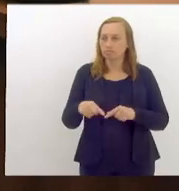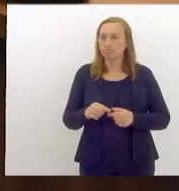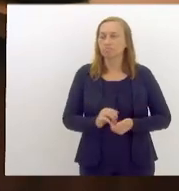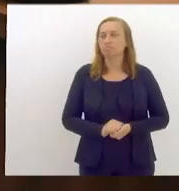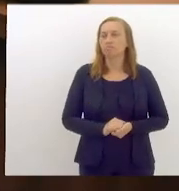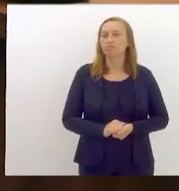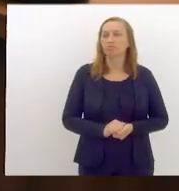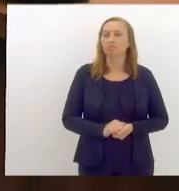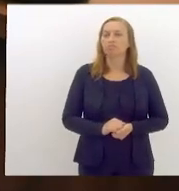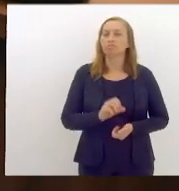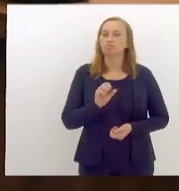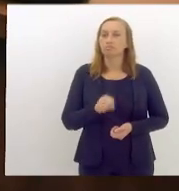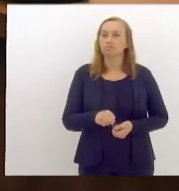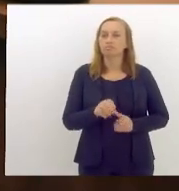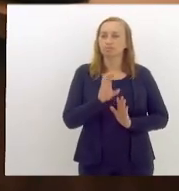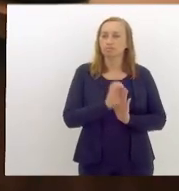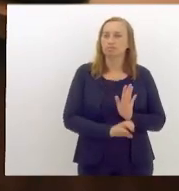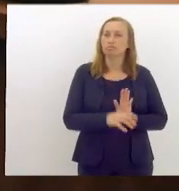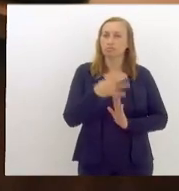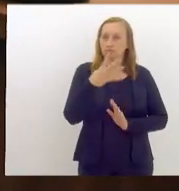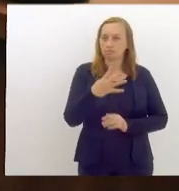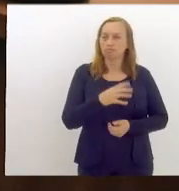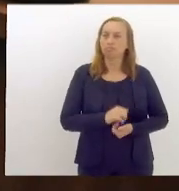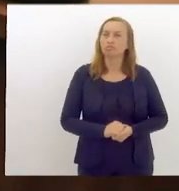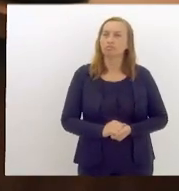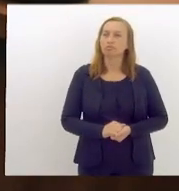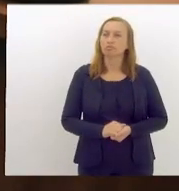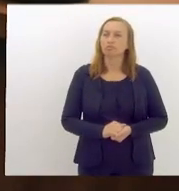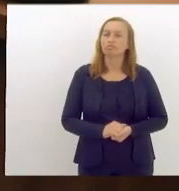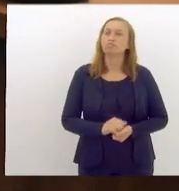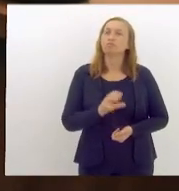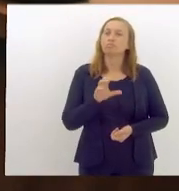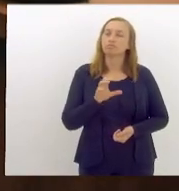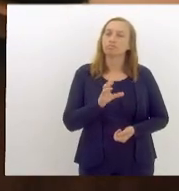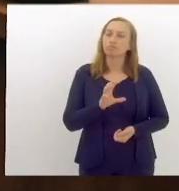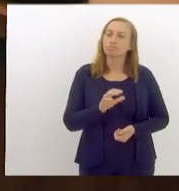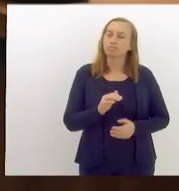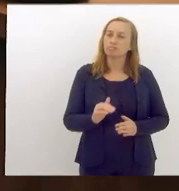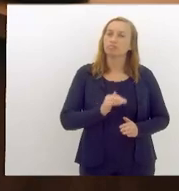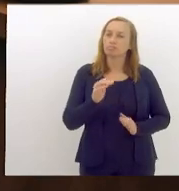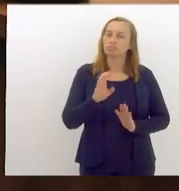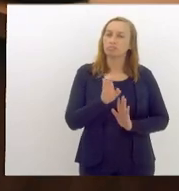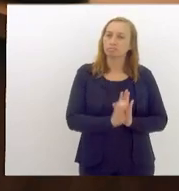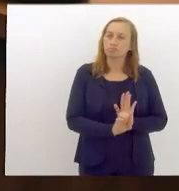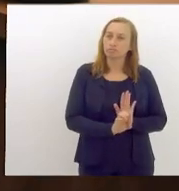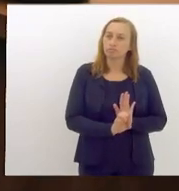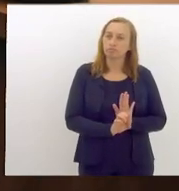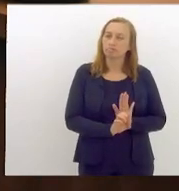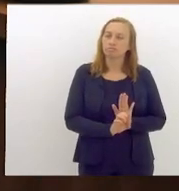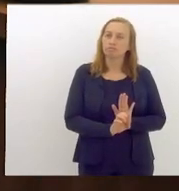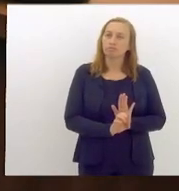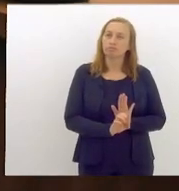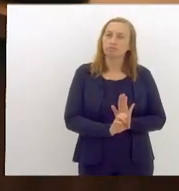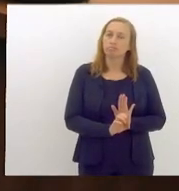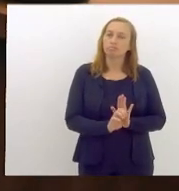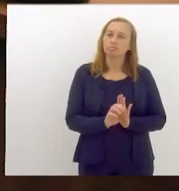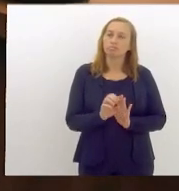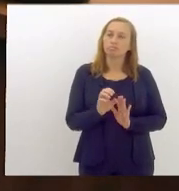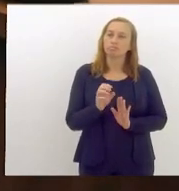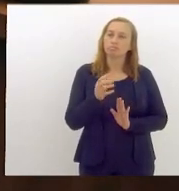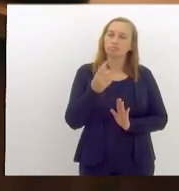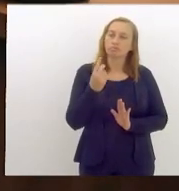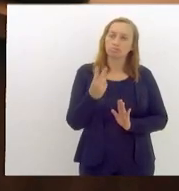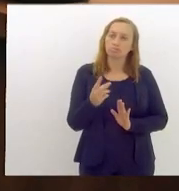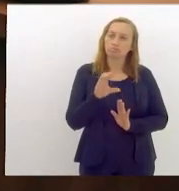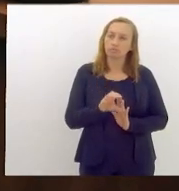sou favorável emendar 4 favorável com submento daglutinativa as emendas